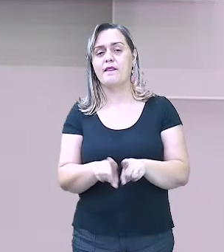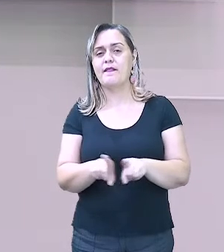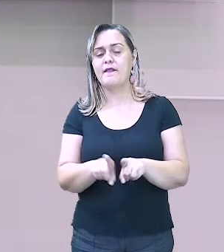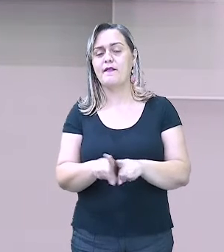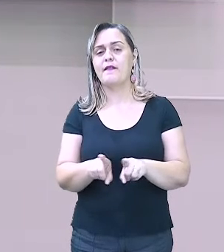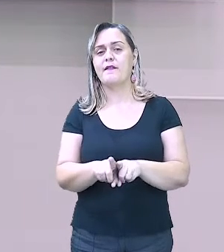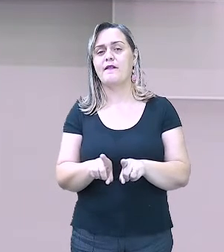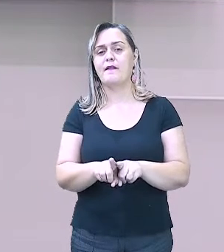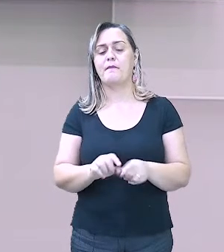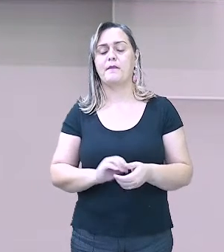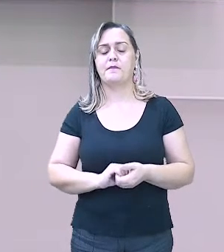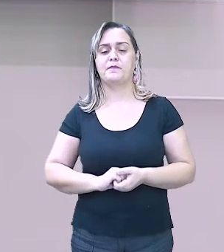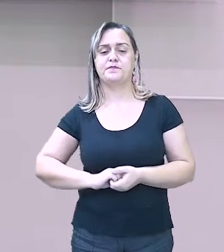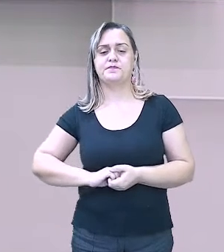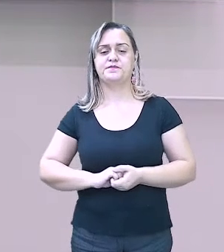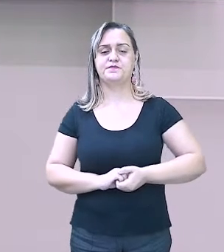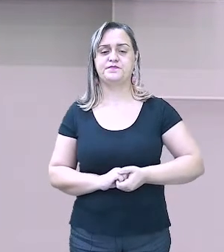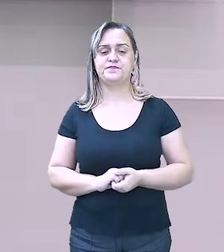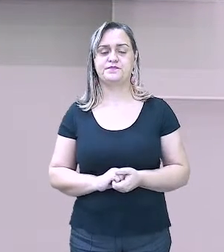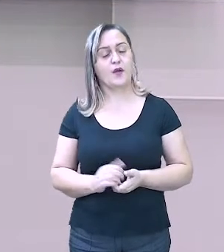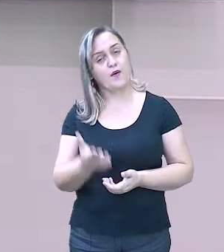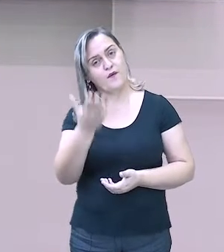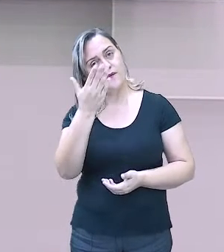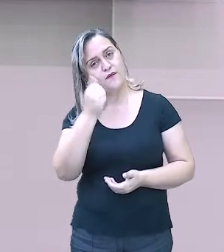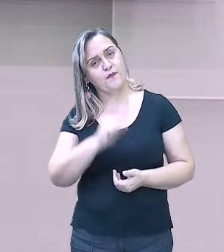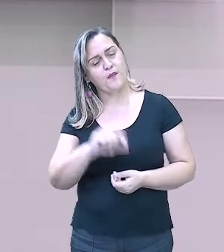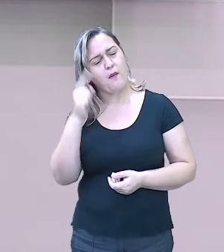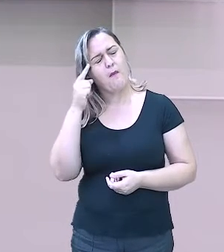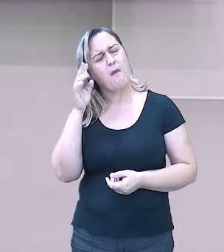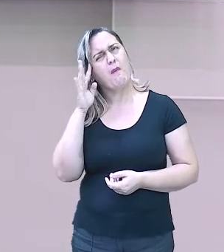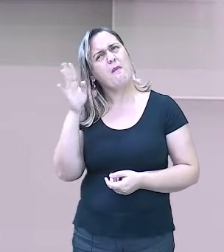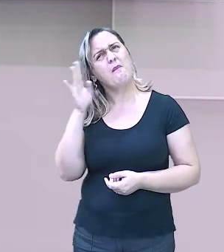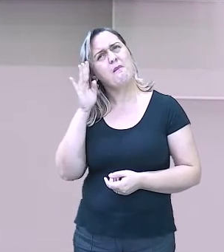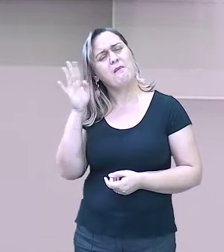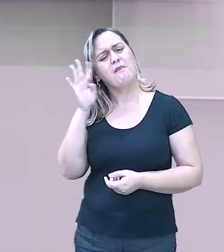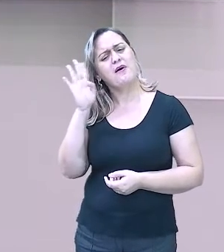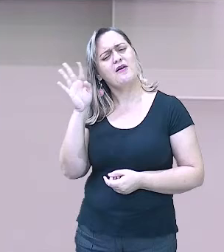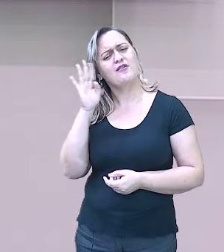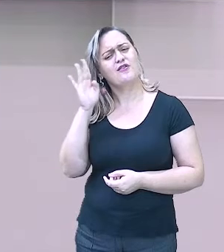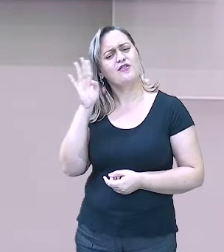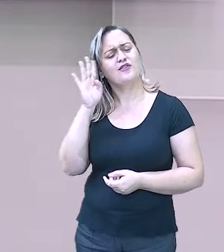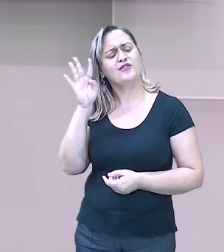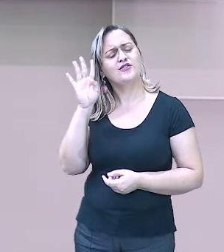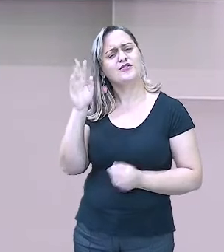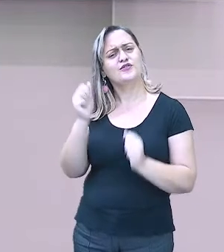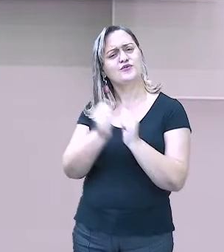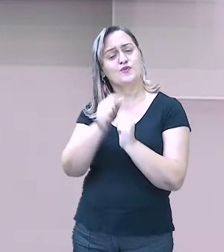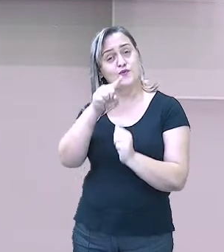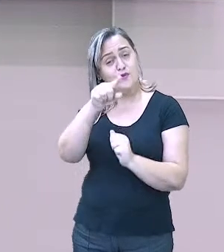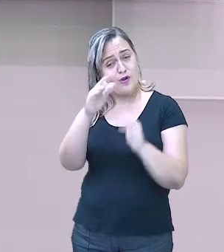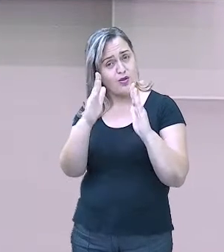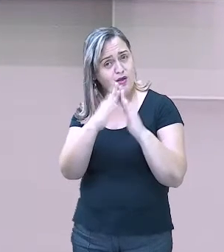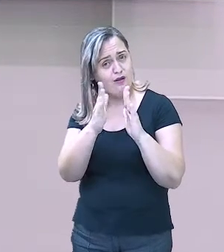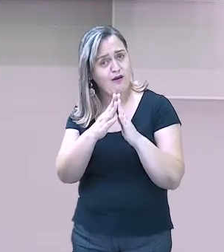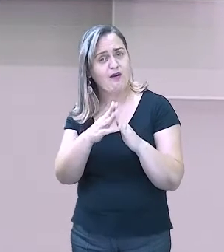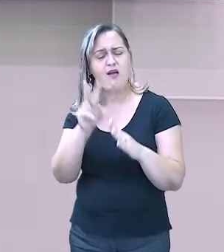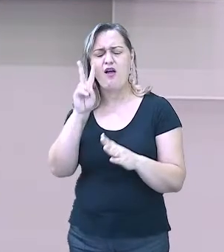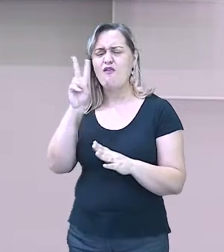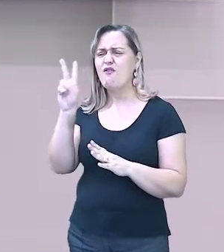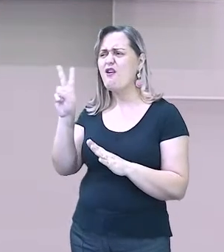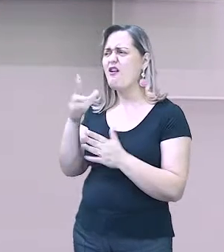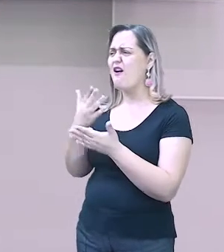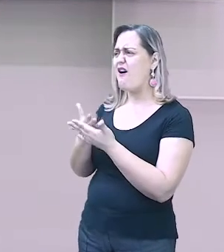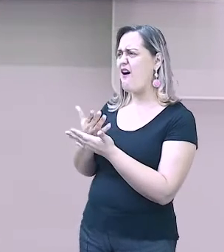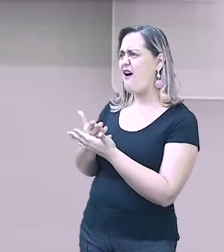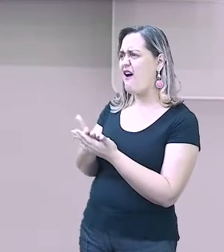conteúdo aqui de interjeição. Então vamos lá imaginar juntos. Você aí na sua casa assistindo a aula e